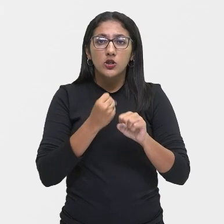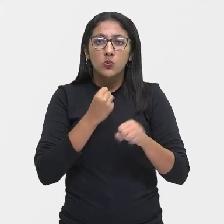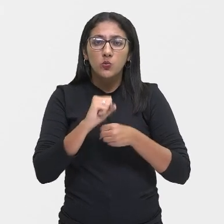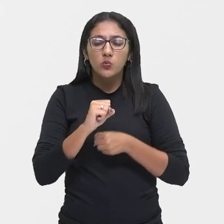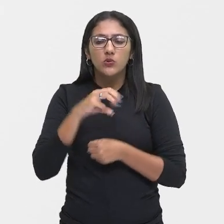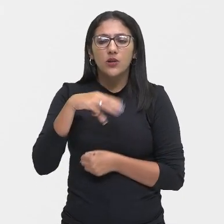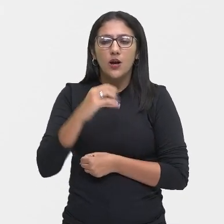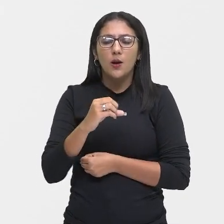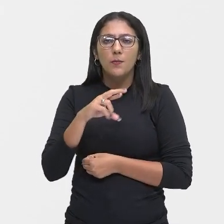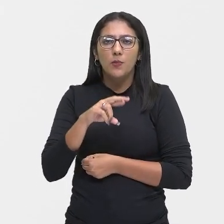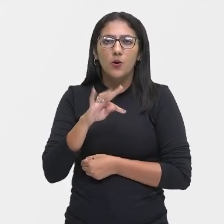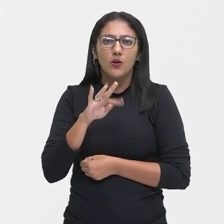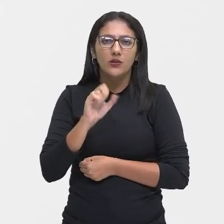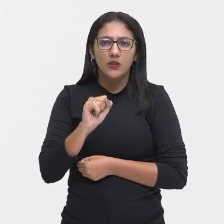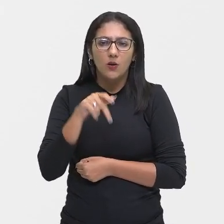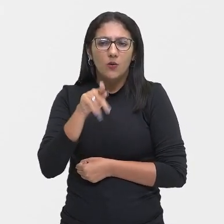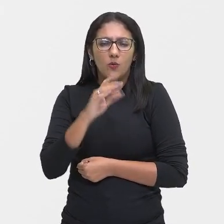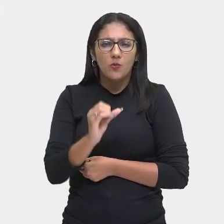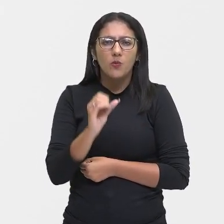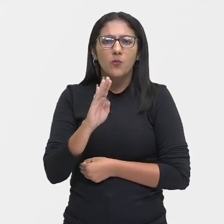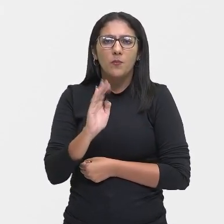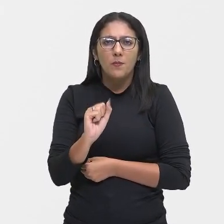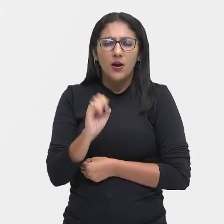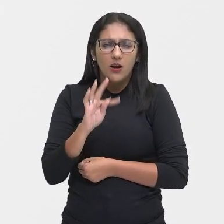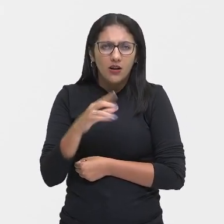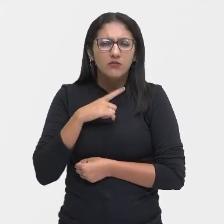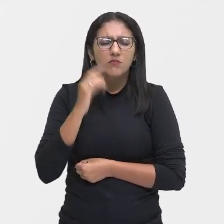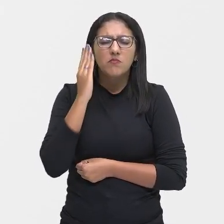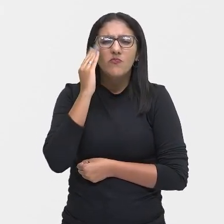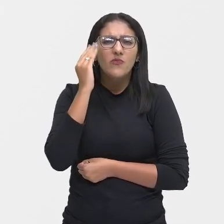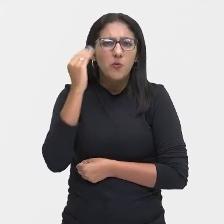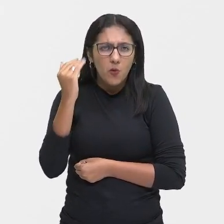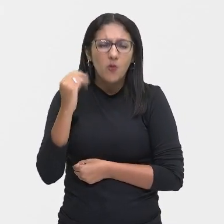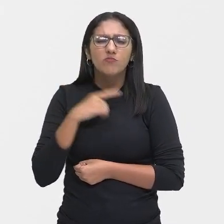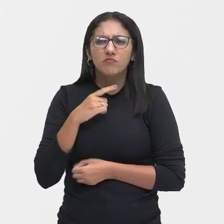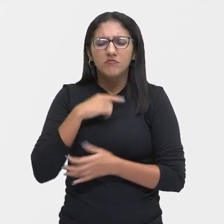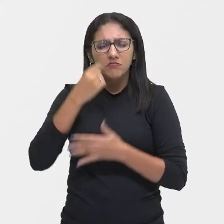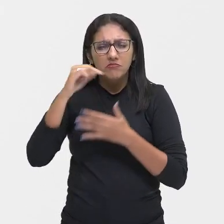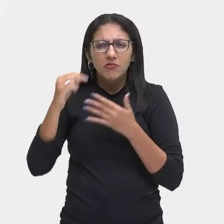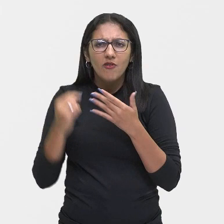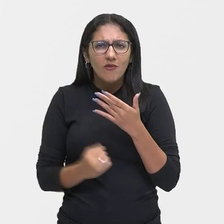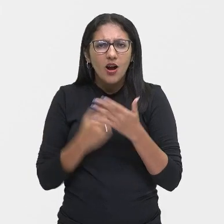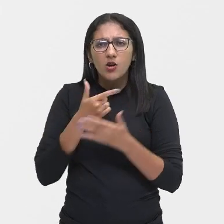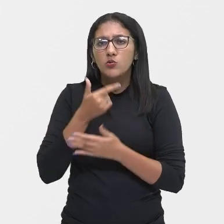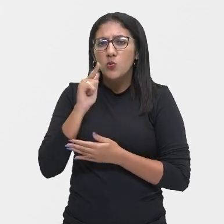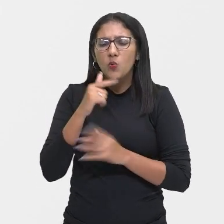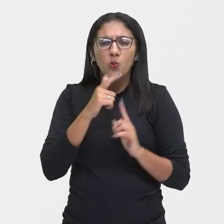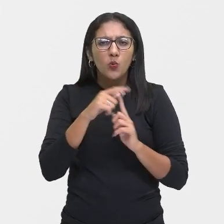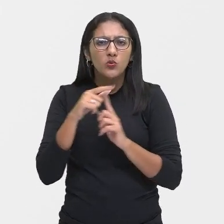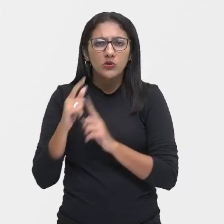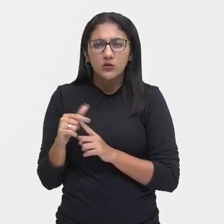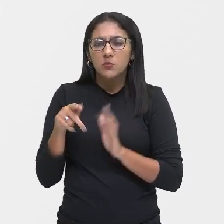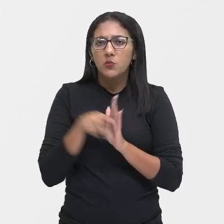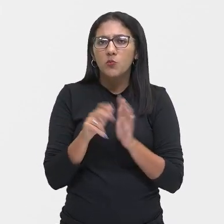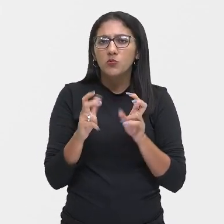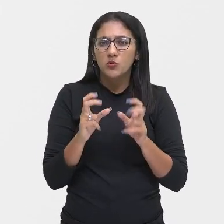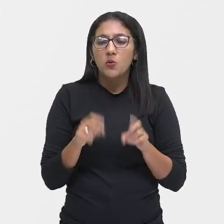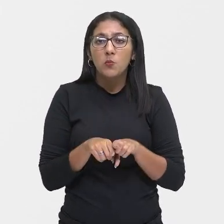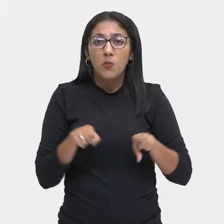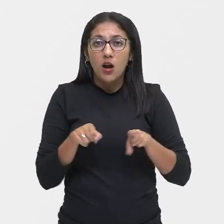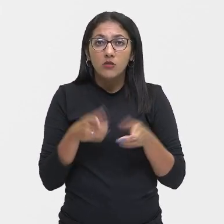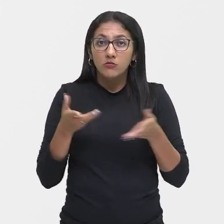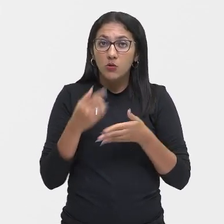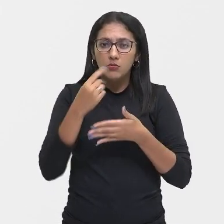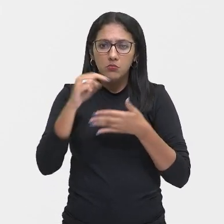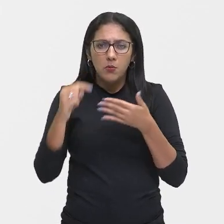Fighter? Esses são bem conhecidos, né, no mundo gamers. Então, existem muitos outros tipos e modalidades de jogos, mas aqueles que nós